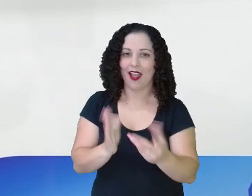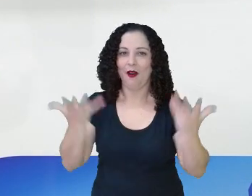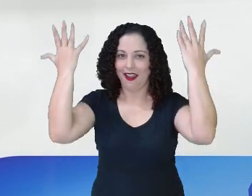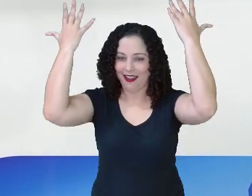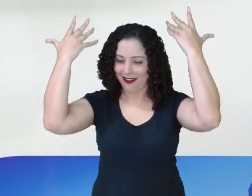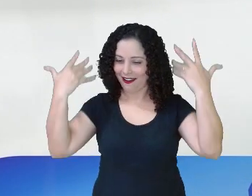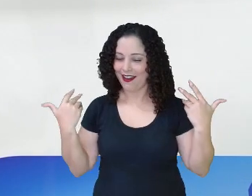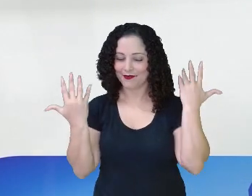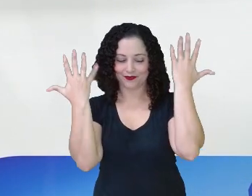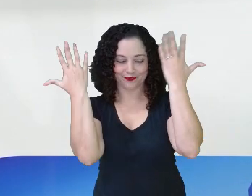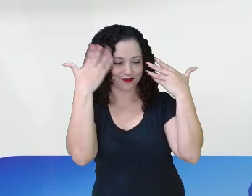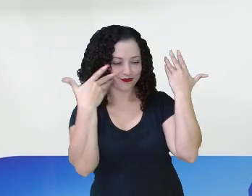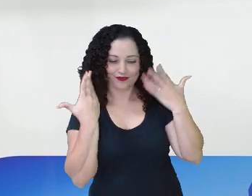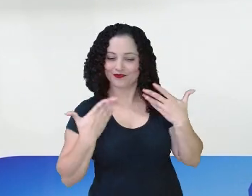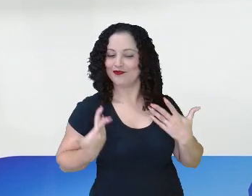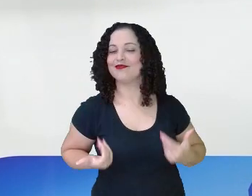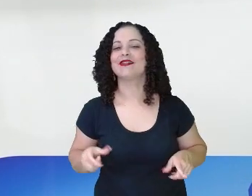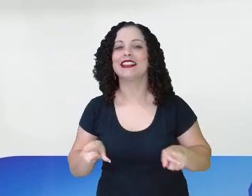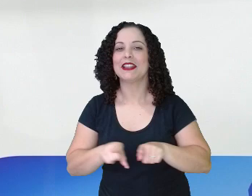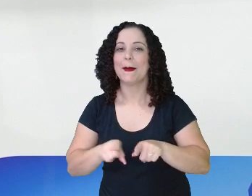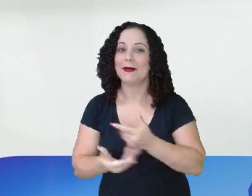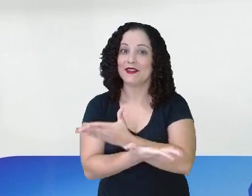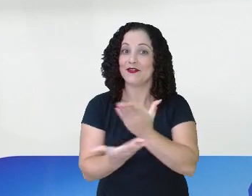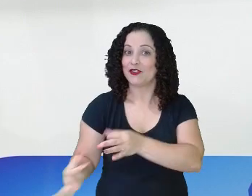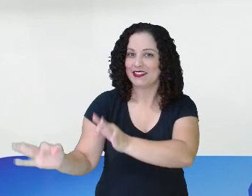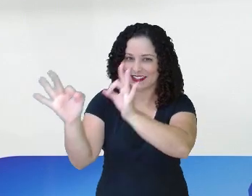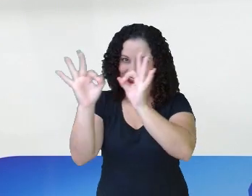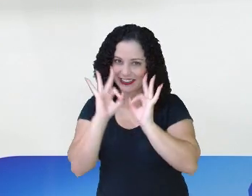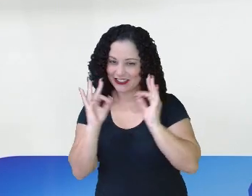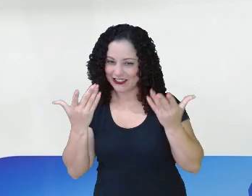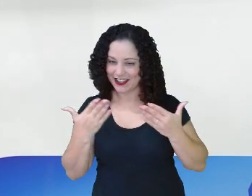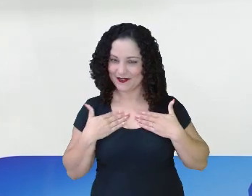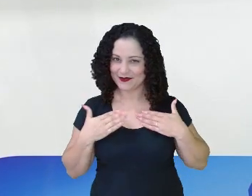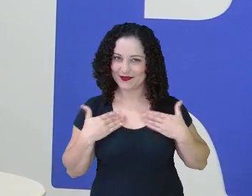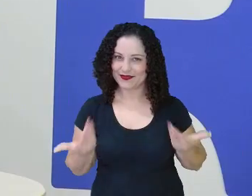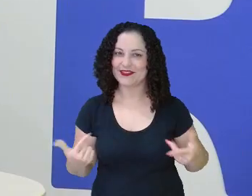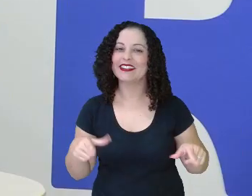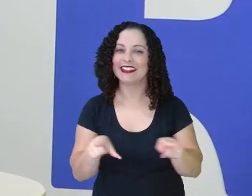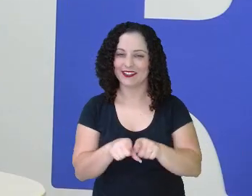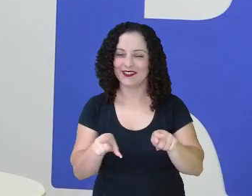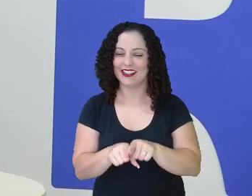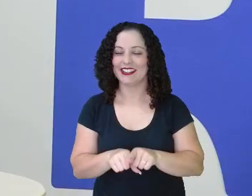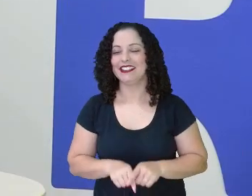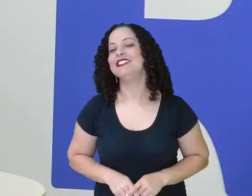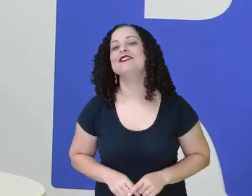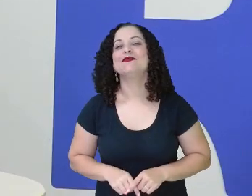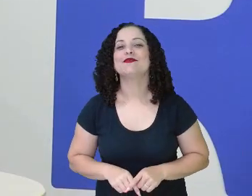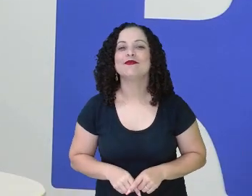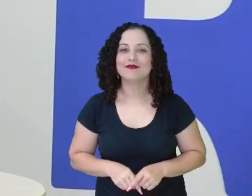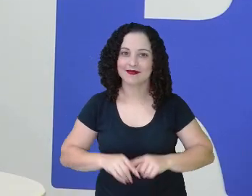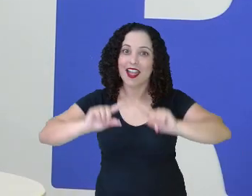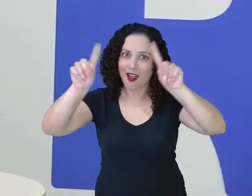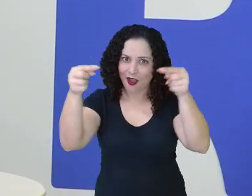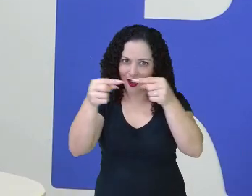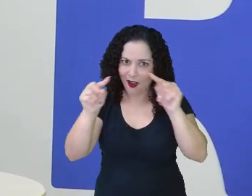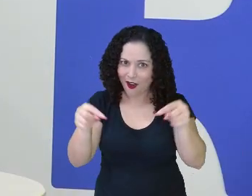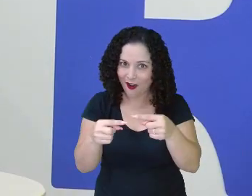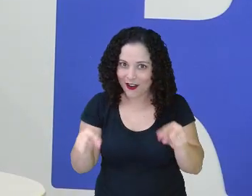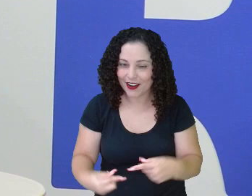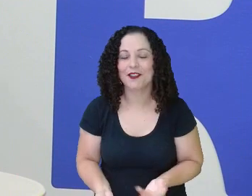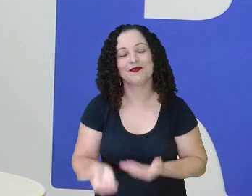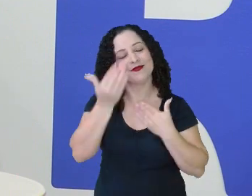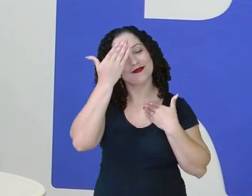também a minha imagem para você ter vontade de assistir a aula, né? Agora todos começaram a concordar, então muito